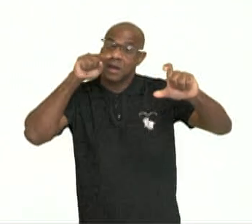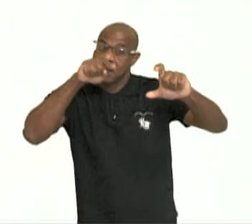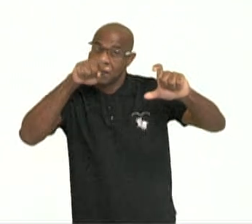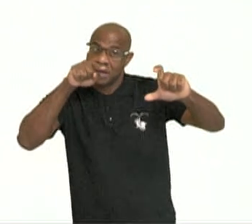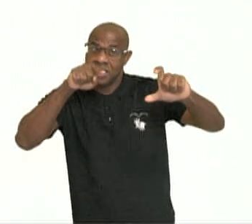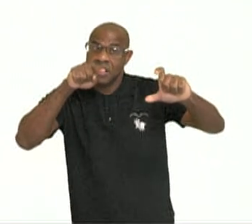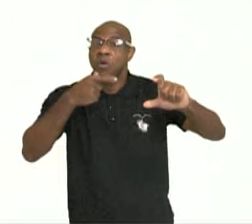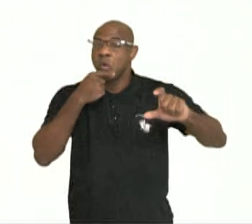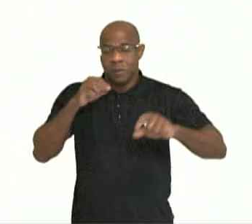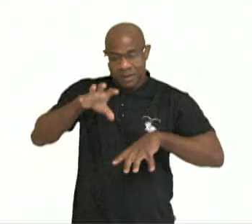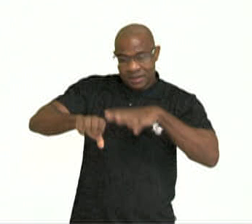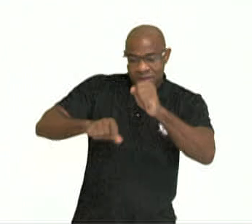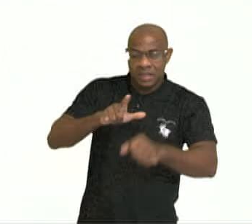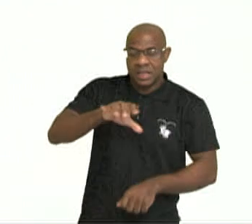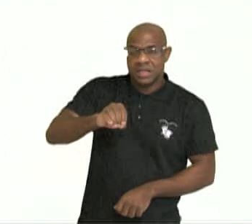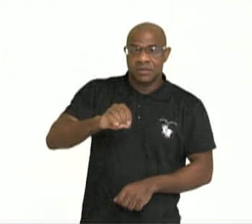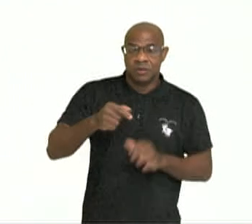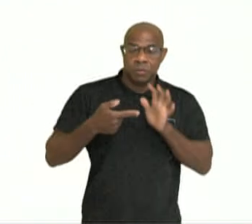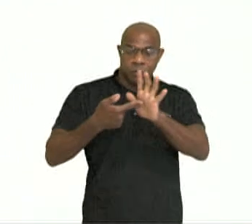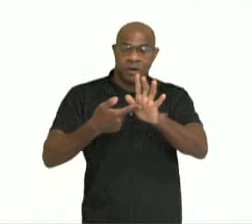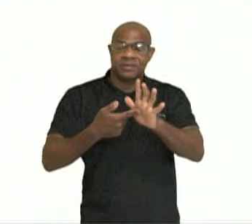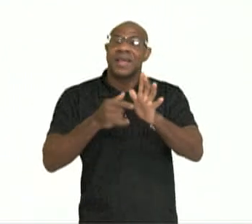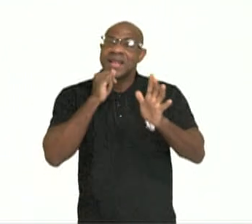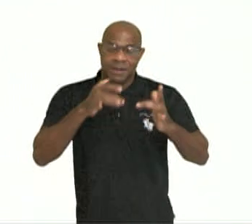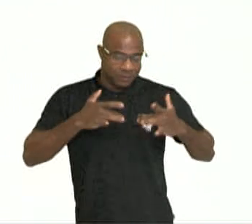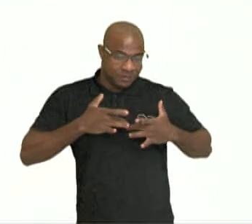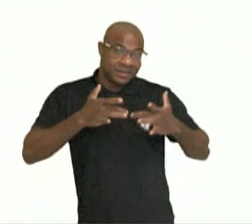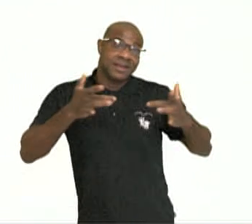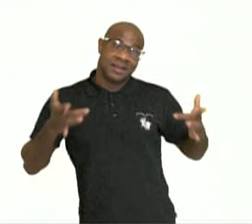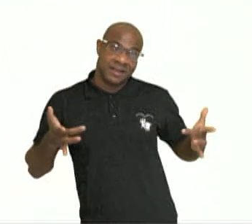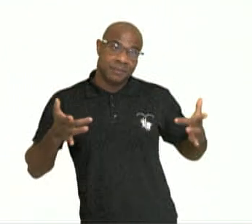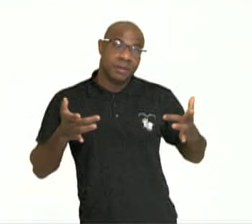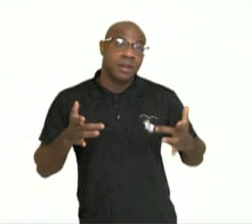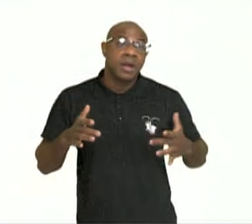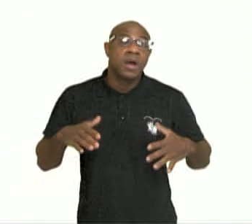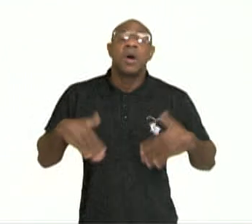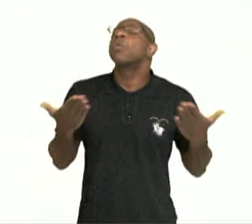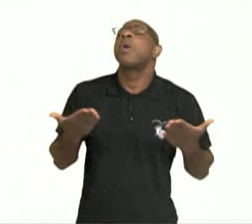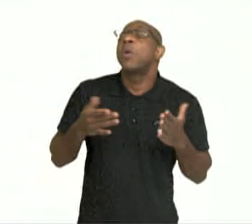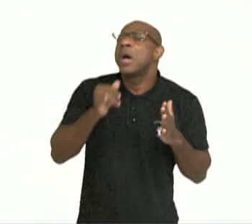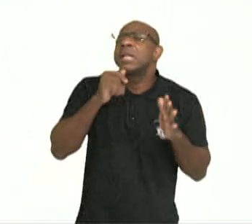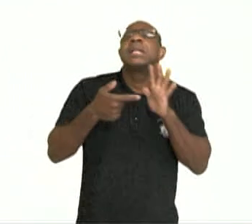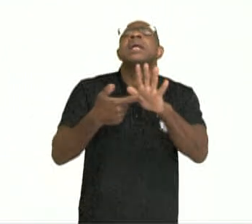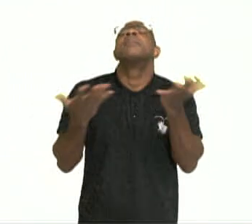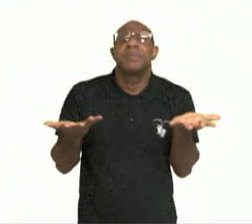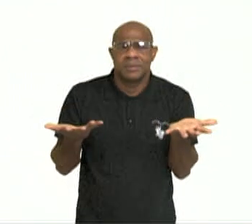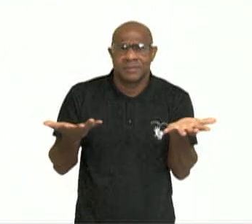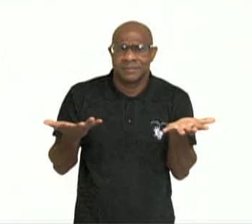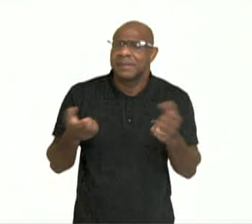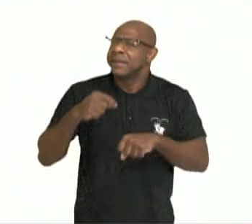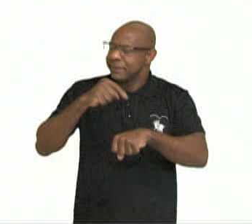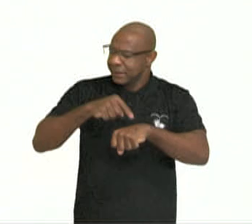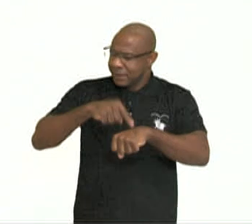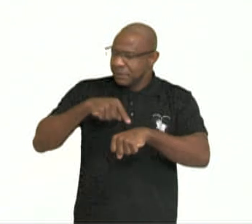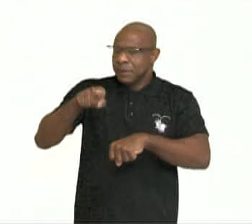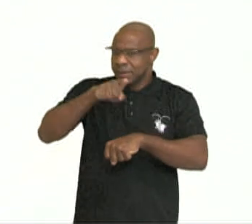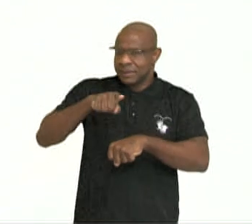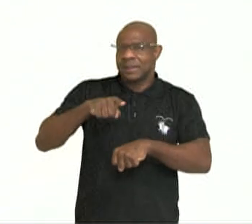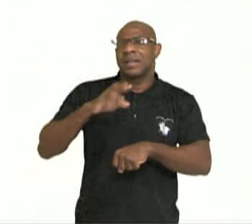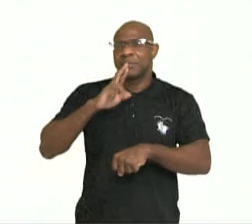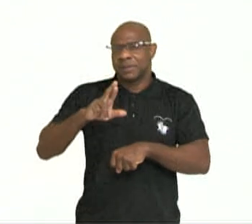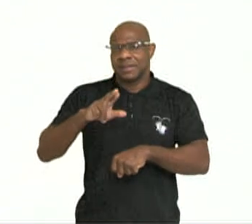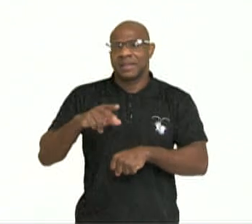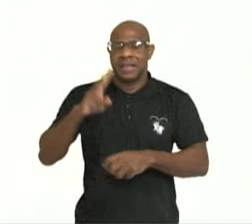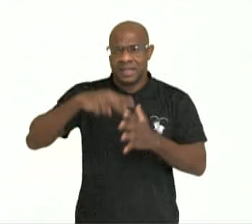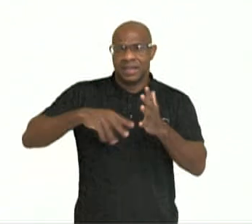o catador de lixo dá um exemplo de solidariedade. Qual é esse exemplo? Vou dar mais um tempinho para você. Leia